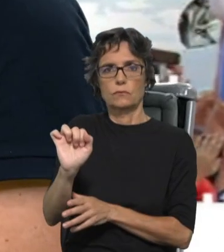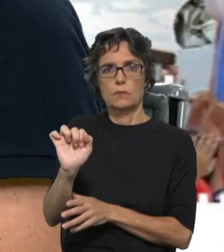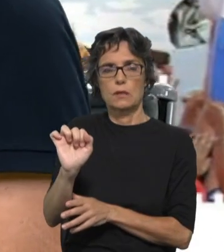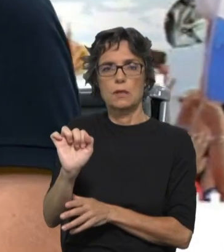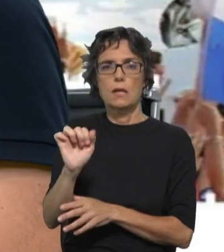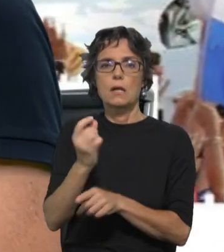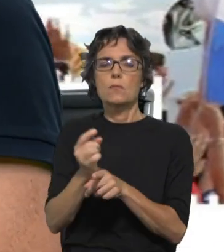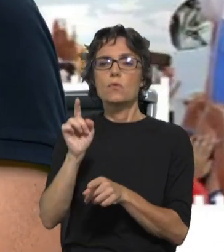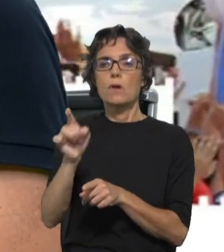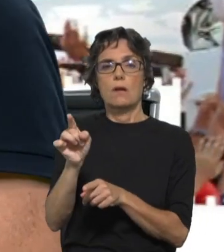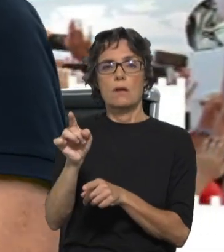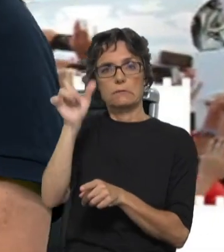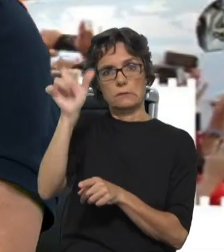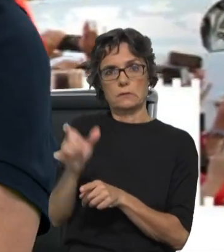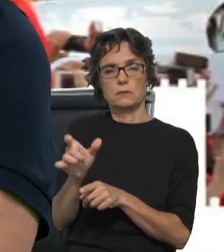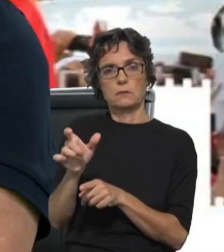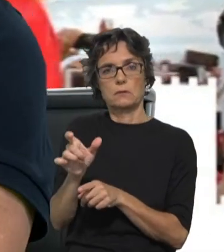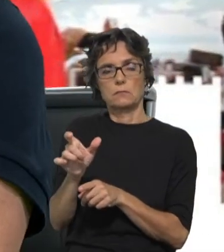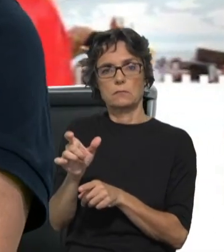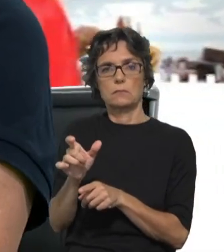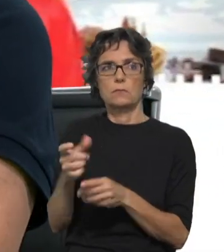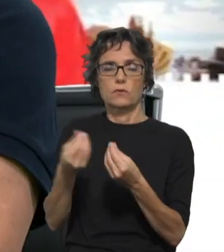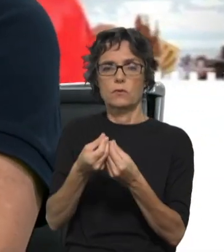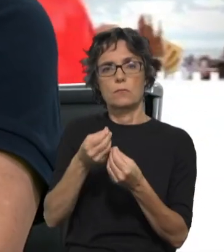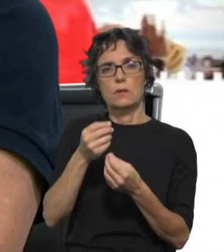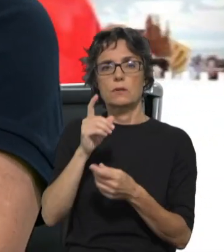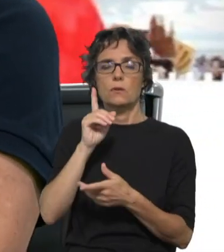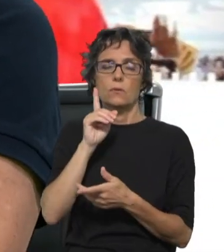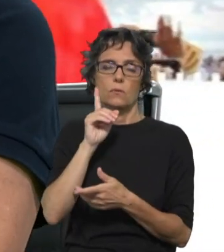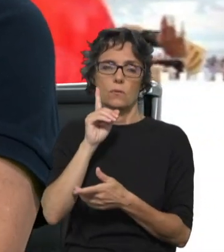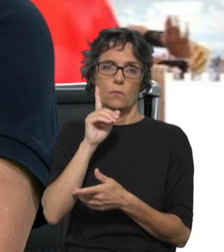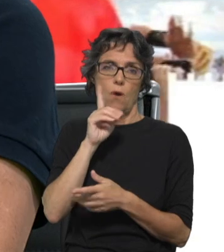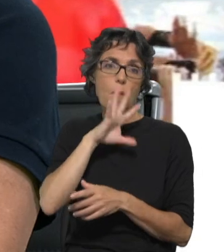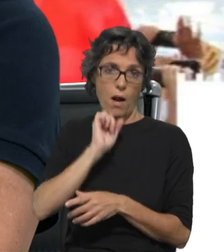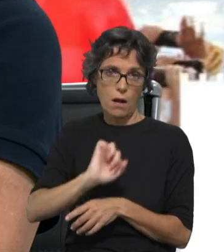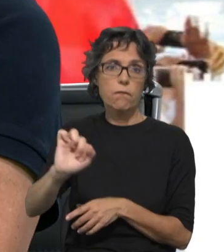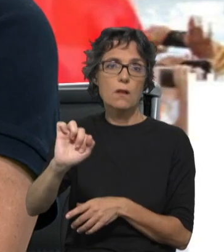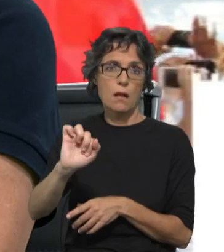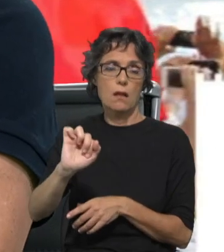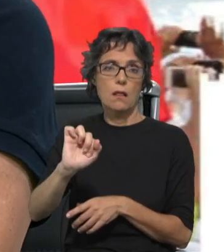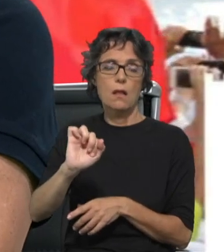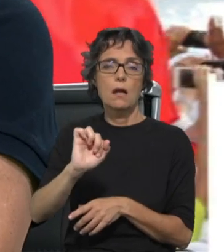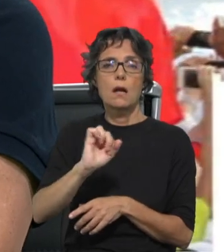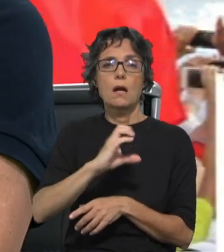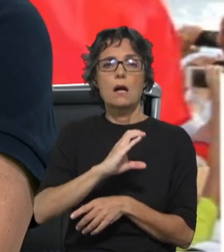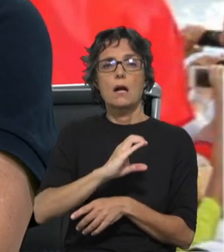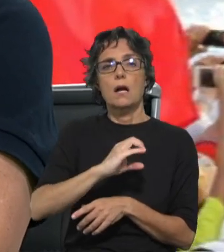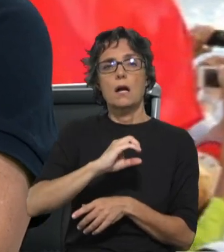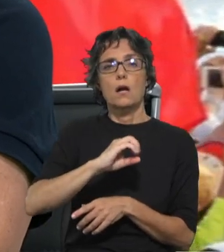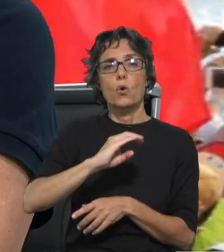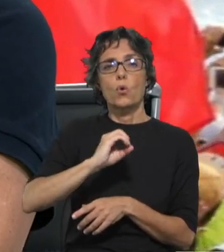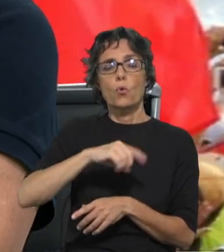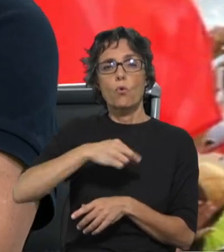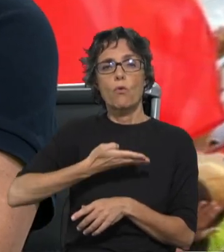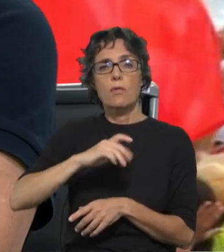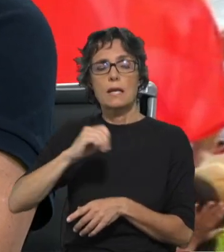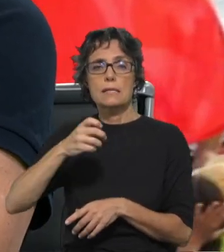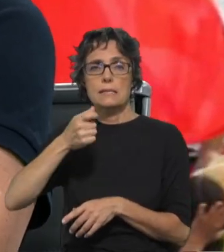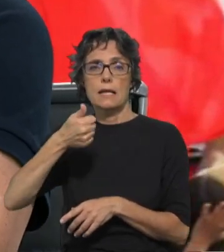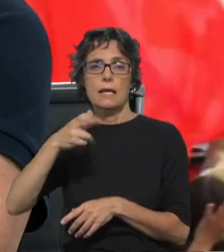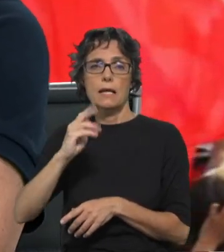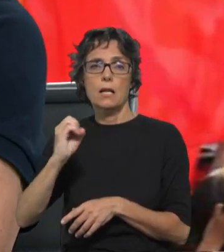Ela habituou-se com a mãe, a Condessa de Rio Maior, a visitar os pobres nas suas casas, porque a mãe era